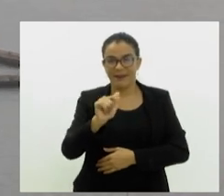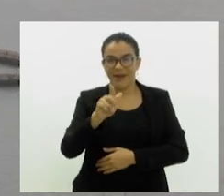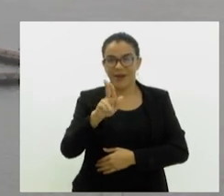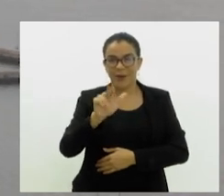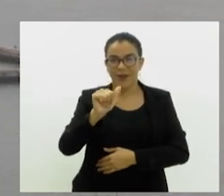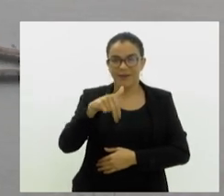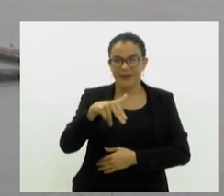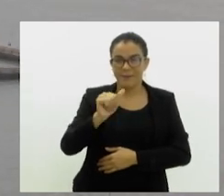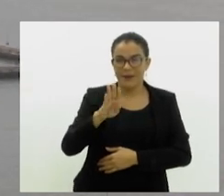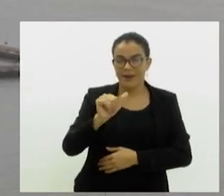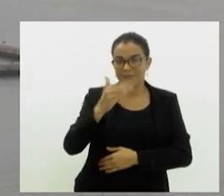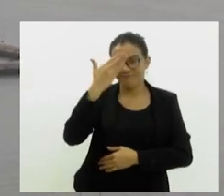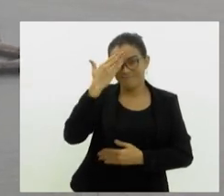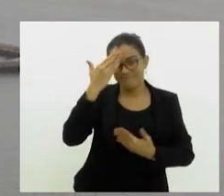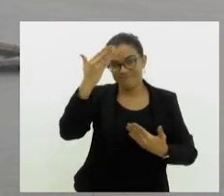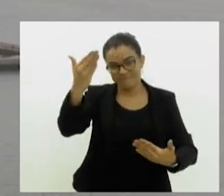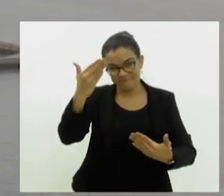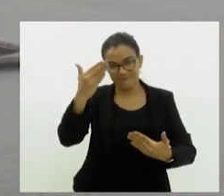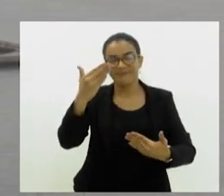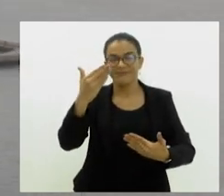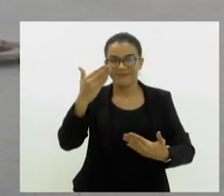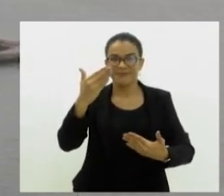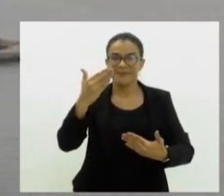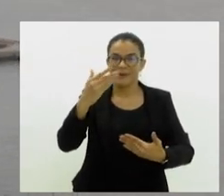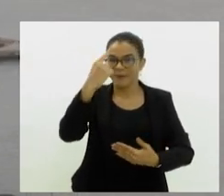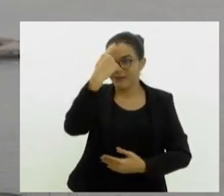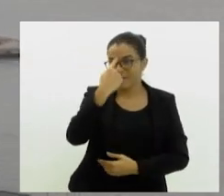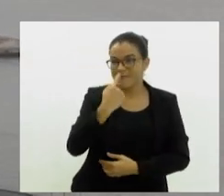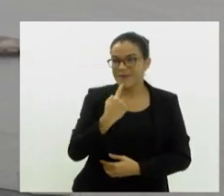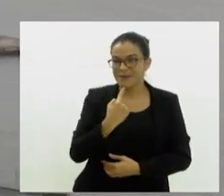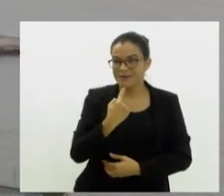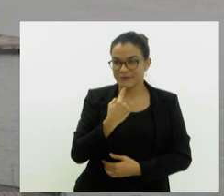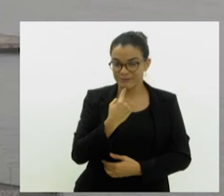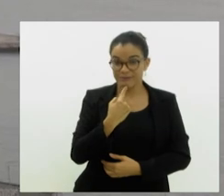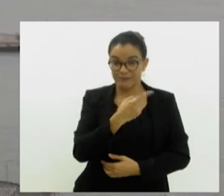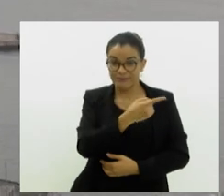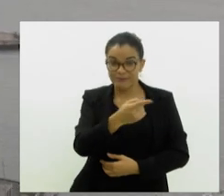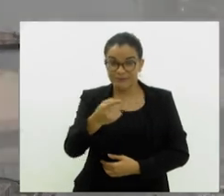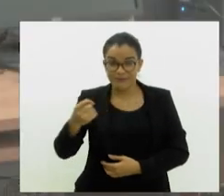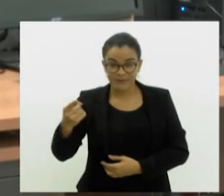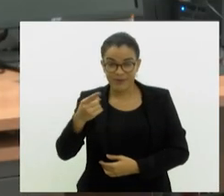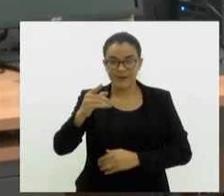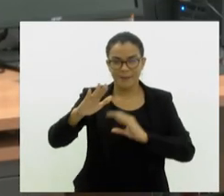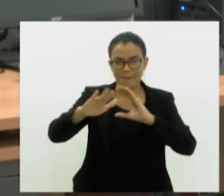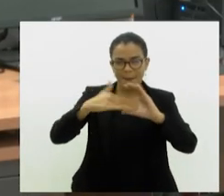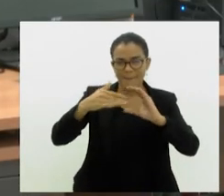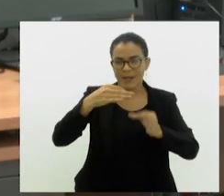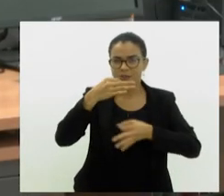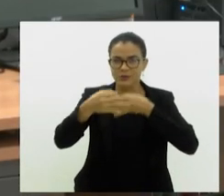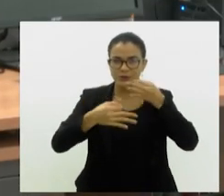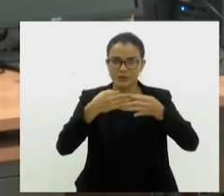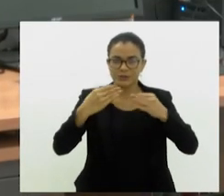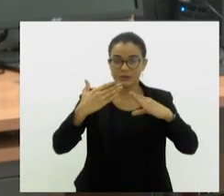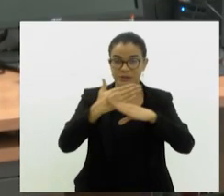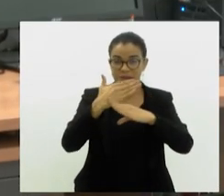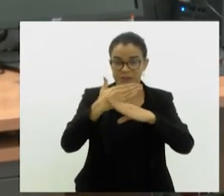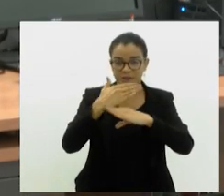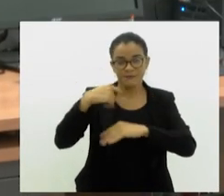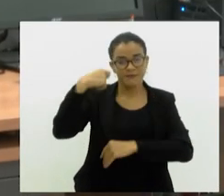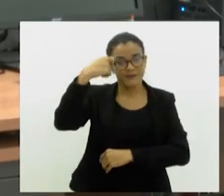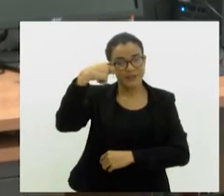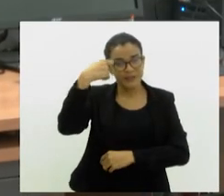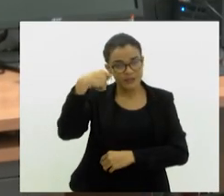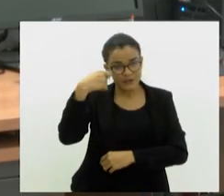nosso cinegrafista Vinícius Siqueira pelas belas imagens. E se você quiser enviar sugestões da sua cidade, vídeos,